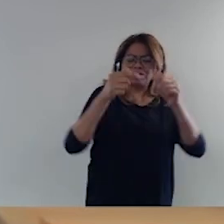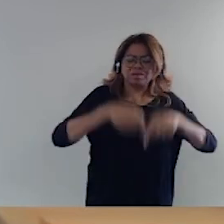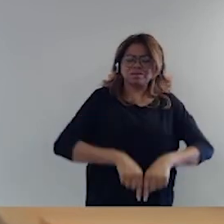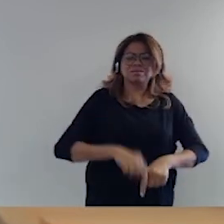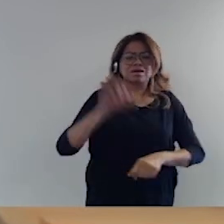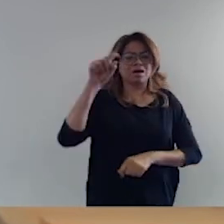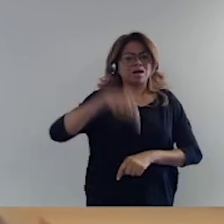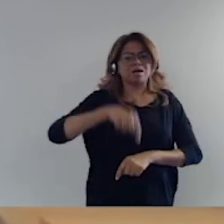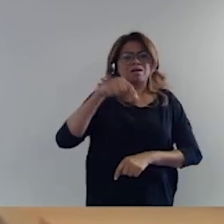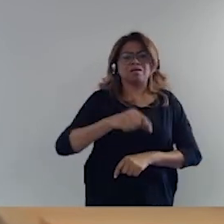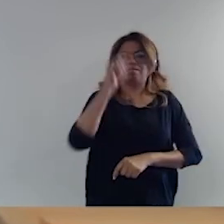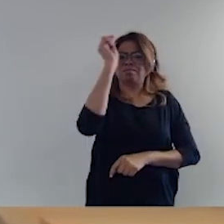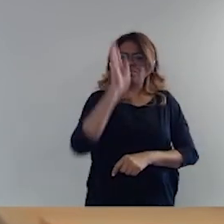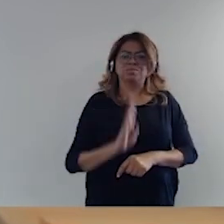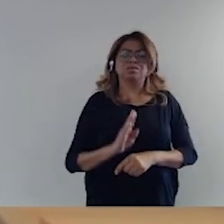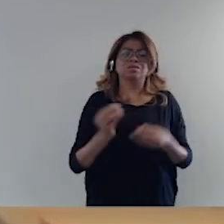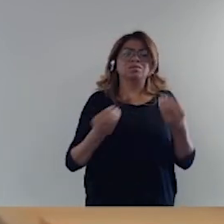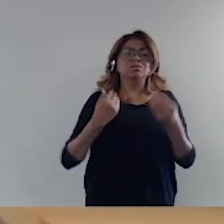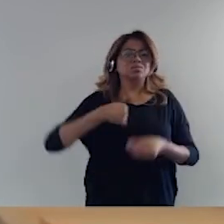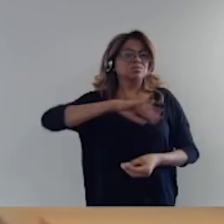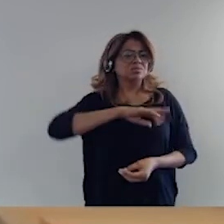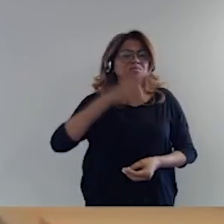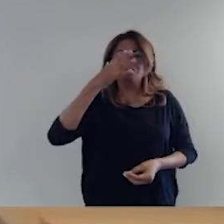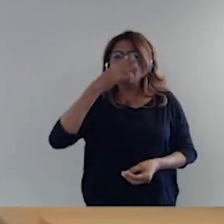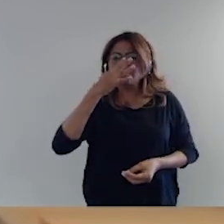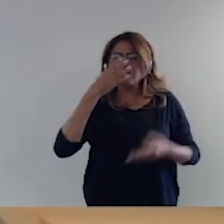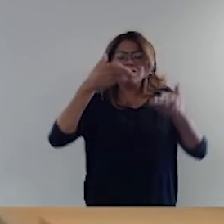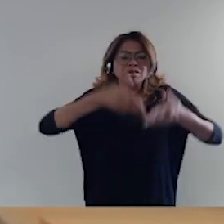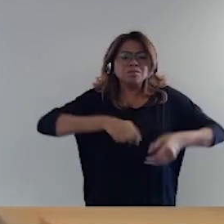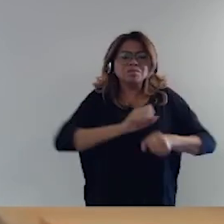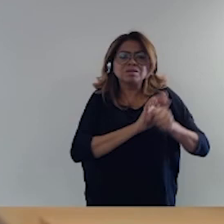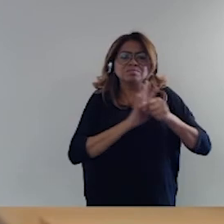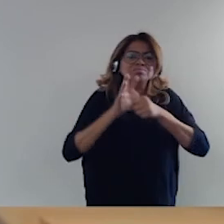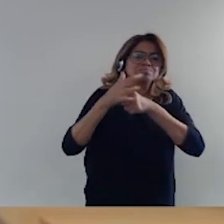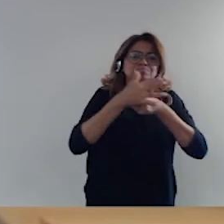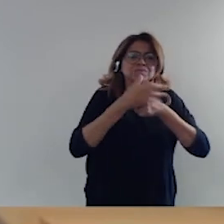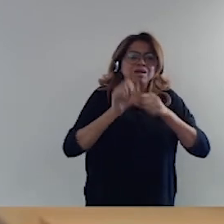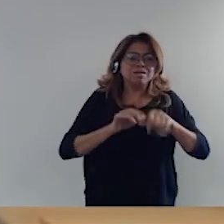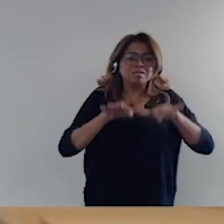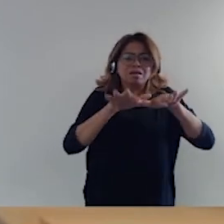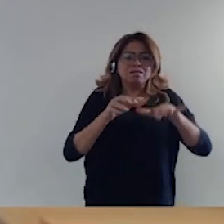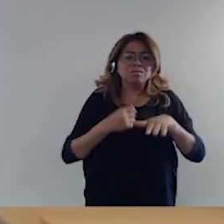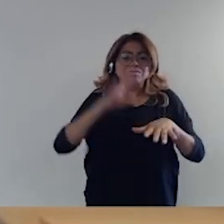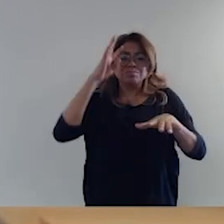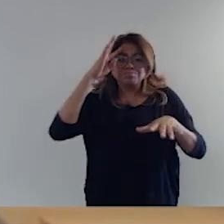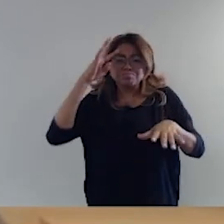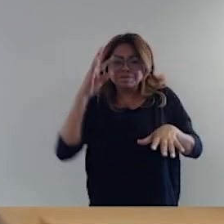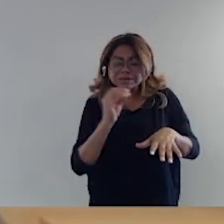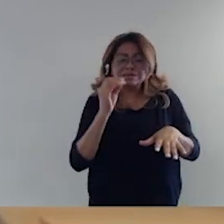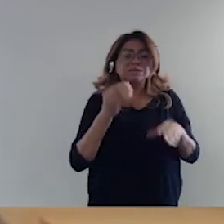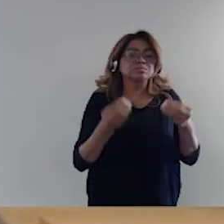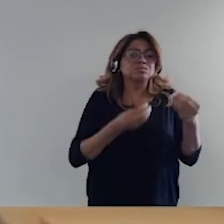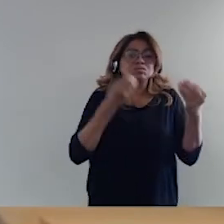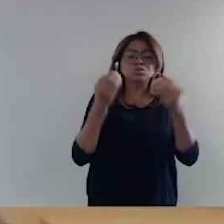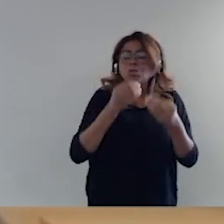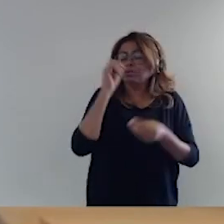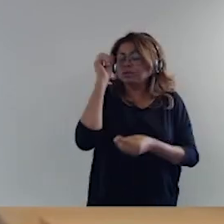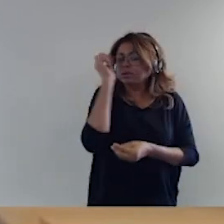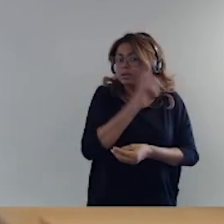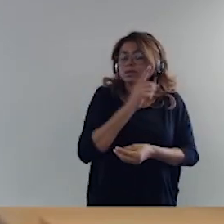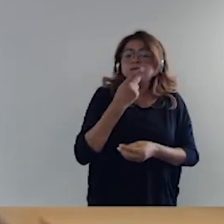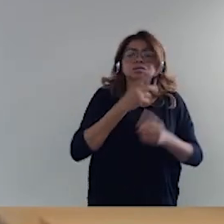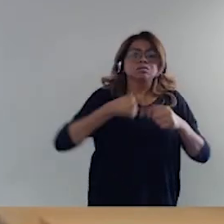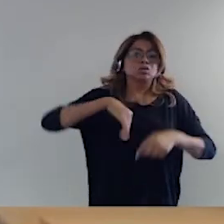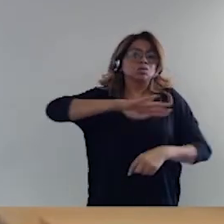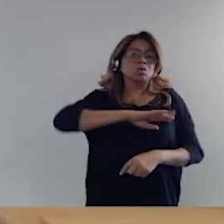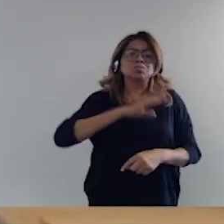foi revelada com requintes de crueldade pela pandemia e entrou em horário nobre na televisão, em que